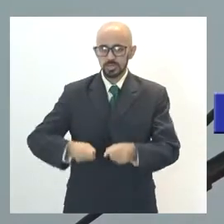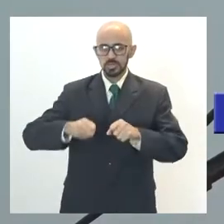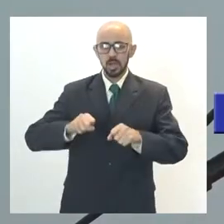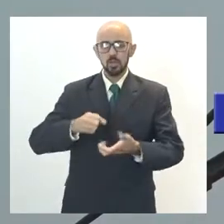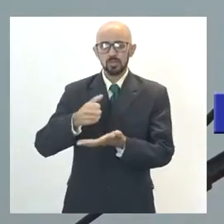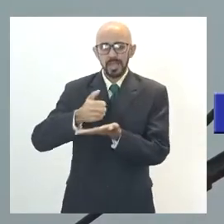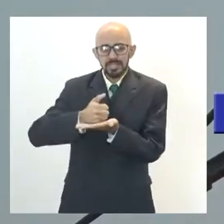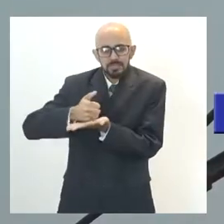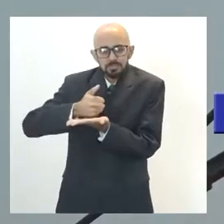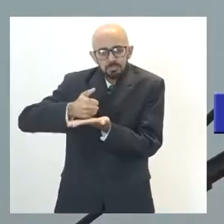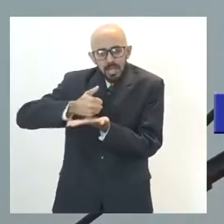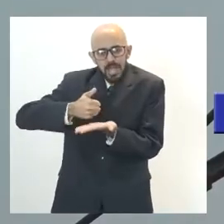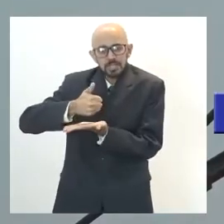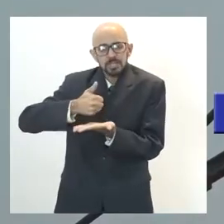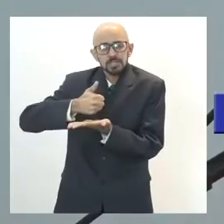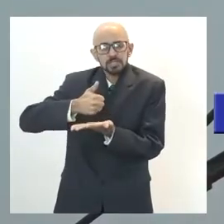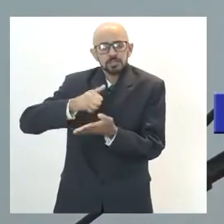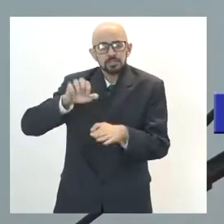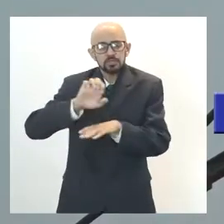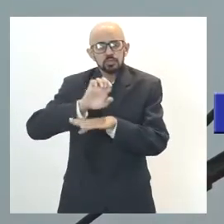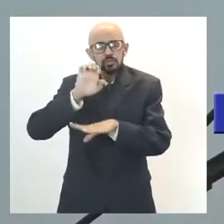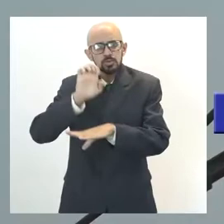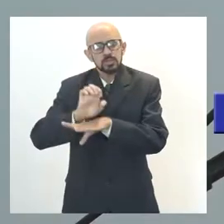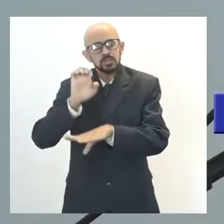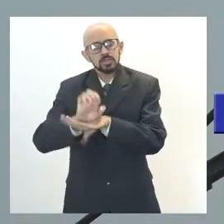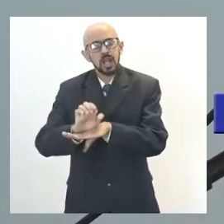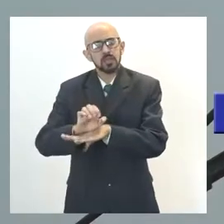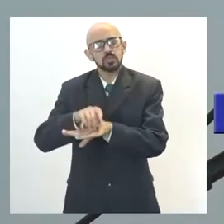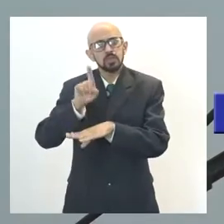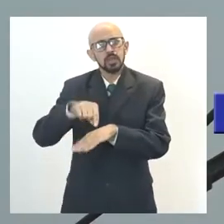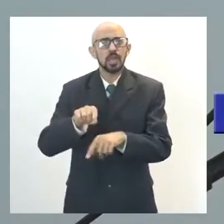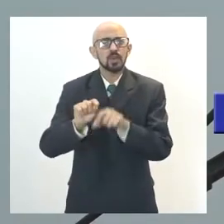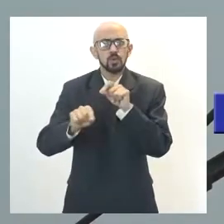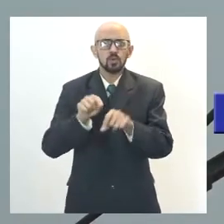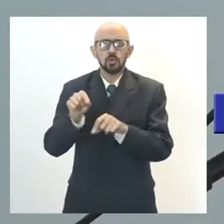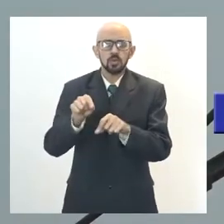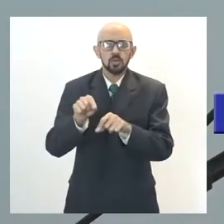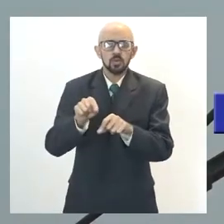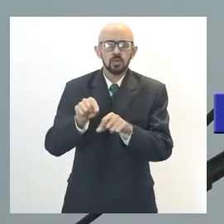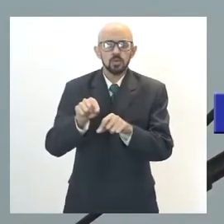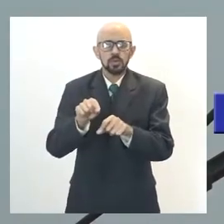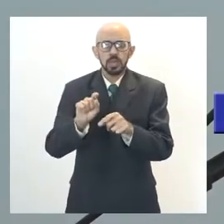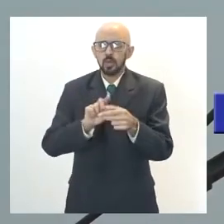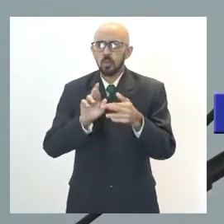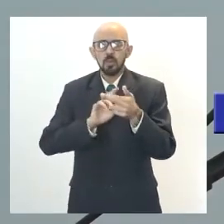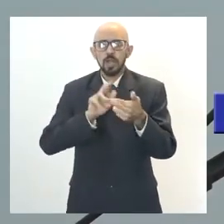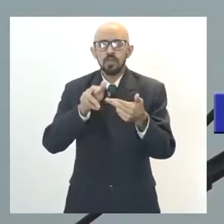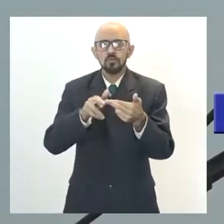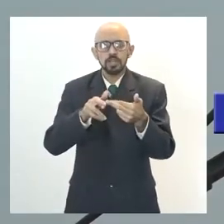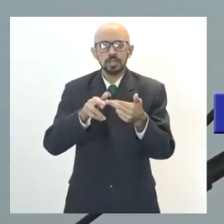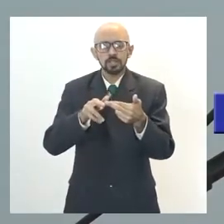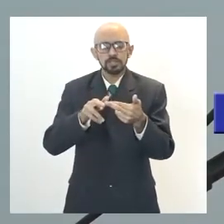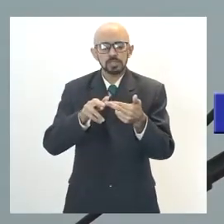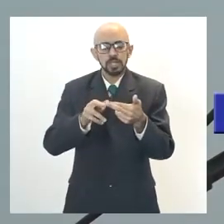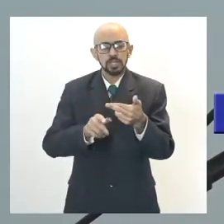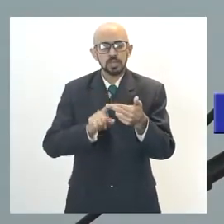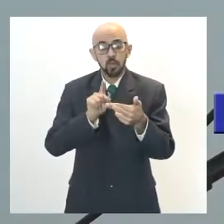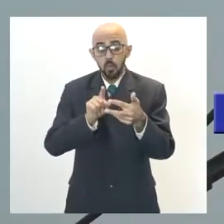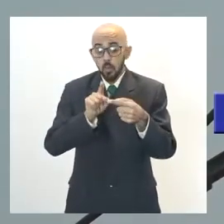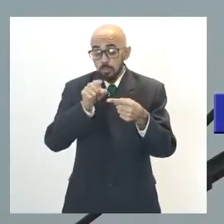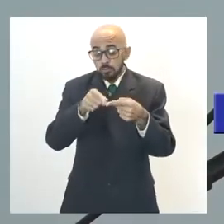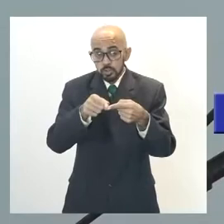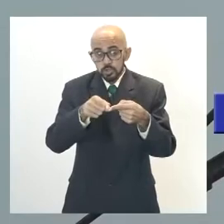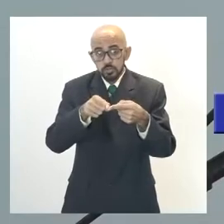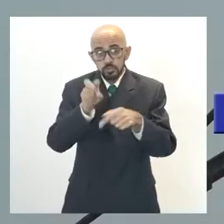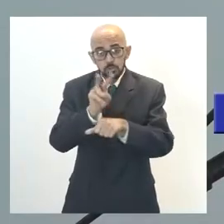alicercius de um estado que seja pautado na cidadania que tenha como Ótica o